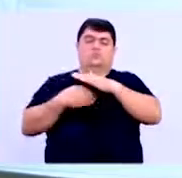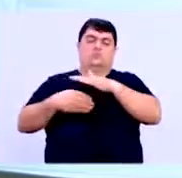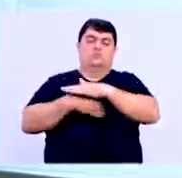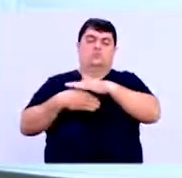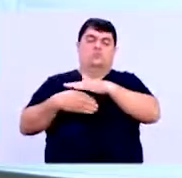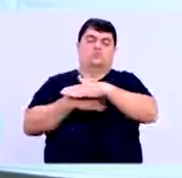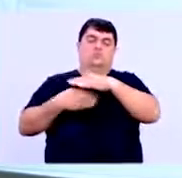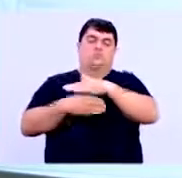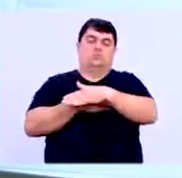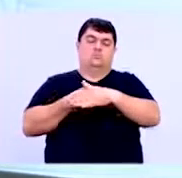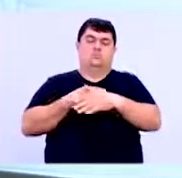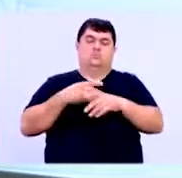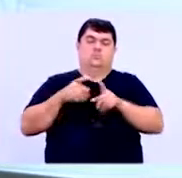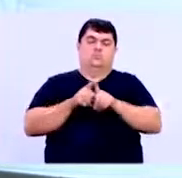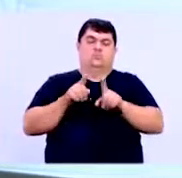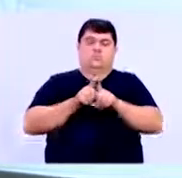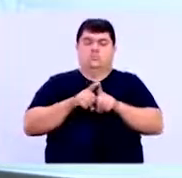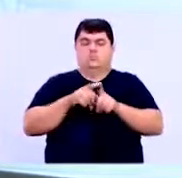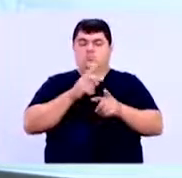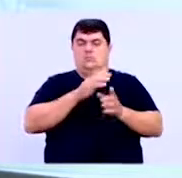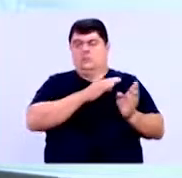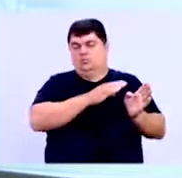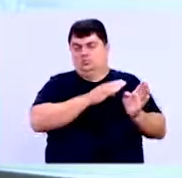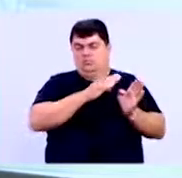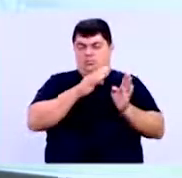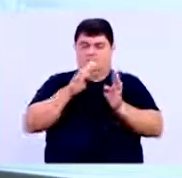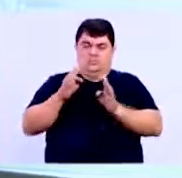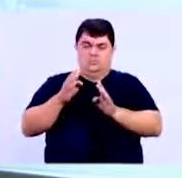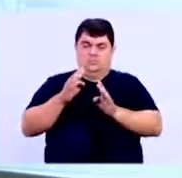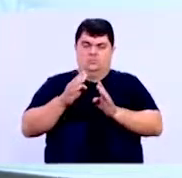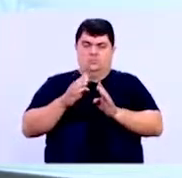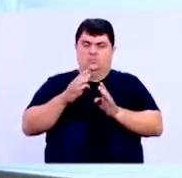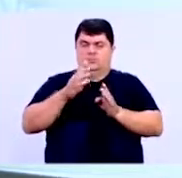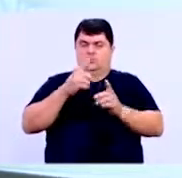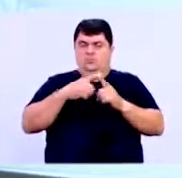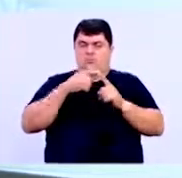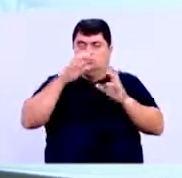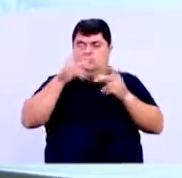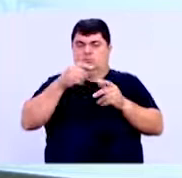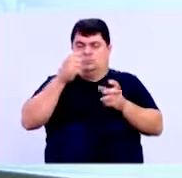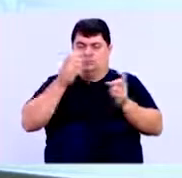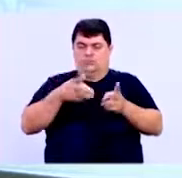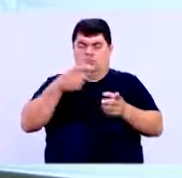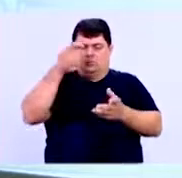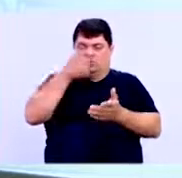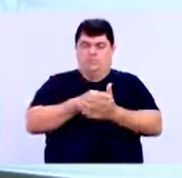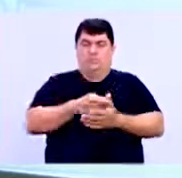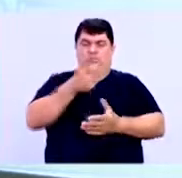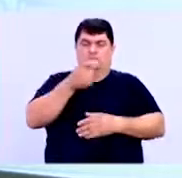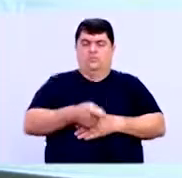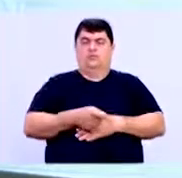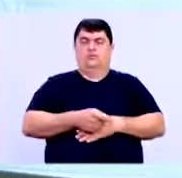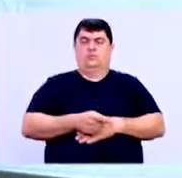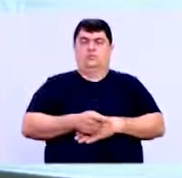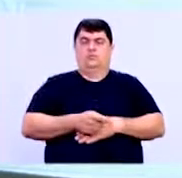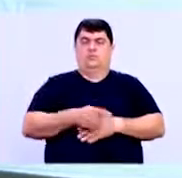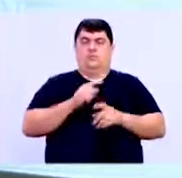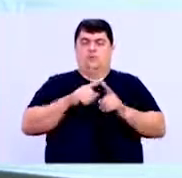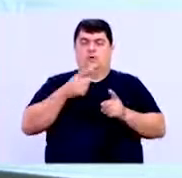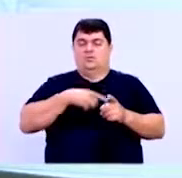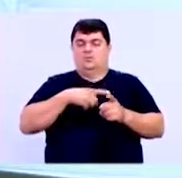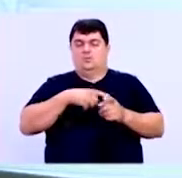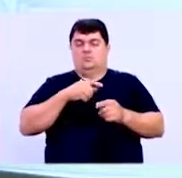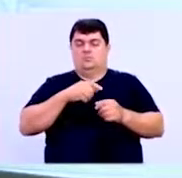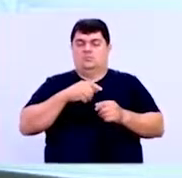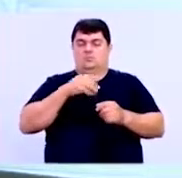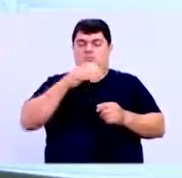financeiros na empresa, sendo que já continha no caixa, sendo as vendas à vista e sendo as vendas a prazo. Mas para honrar aquelas